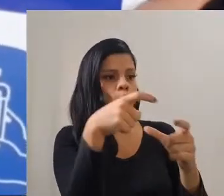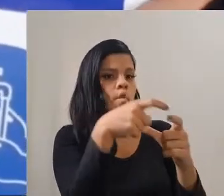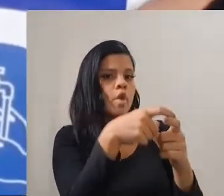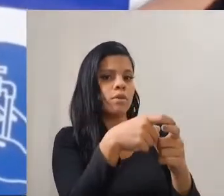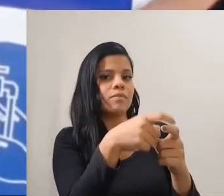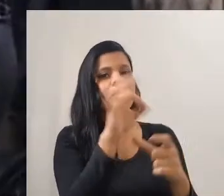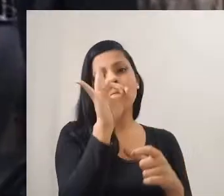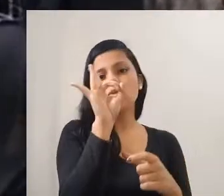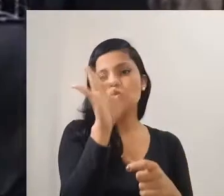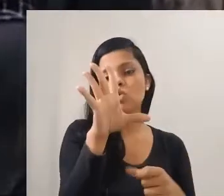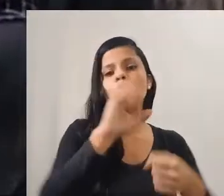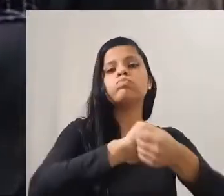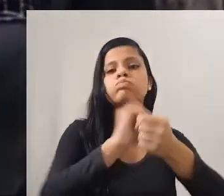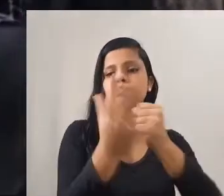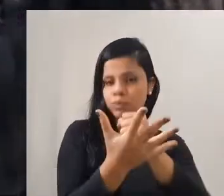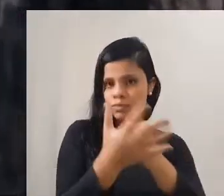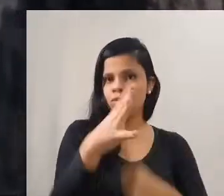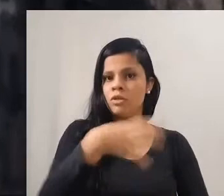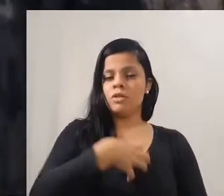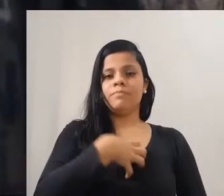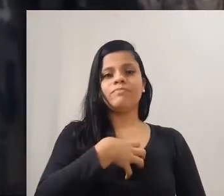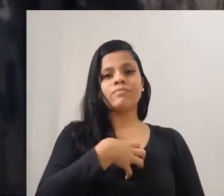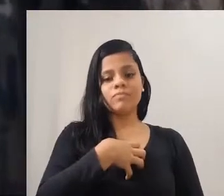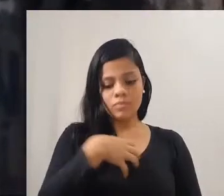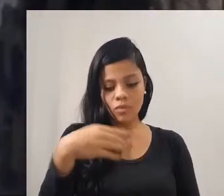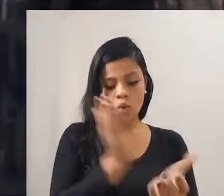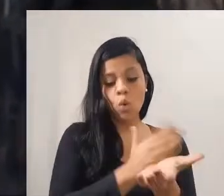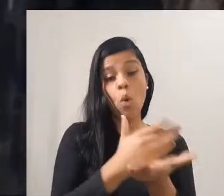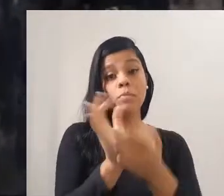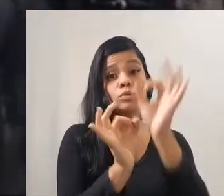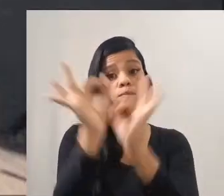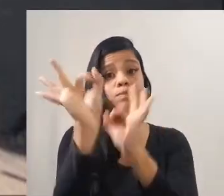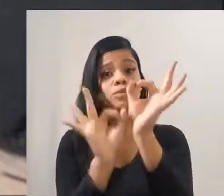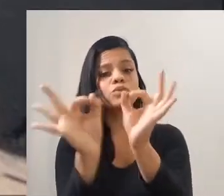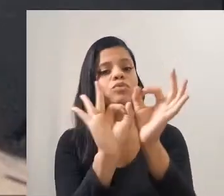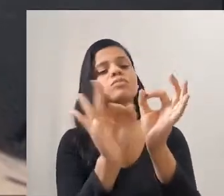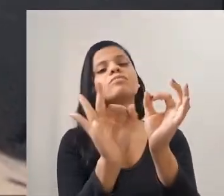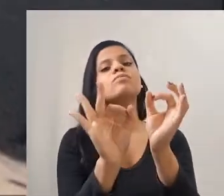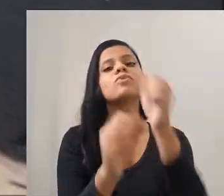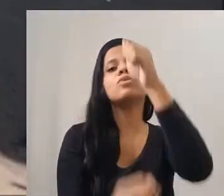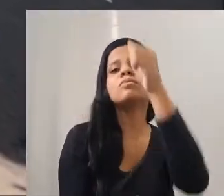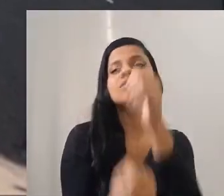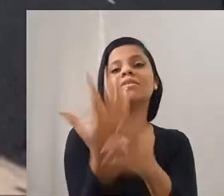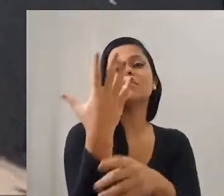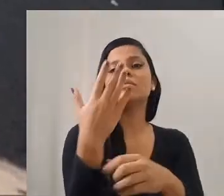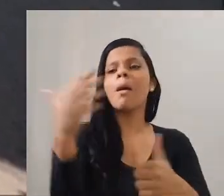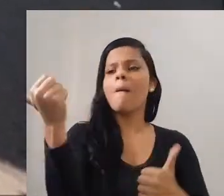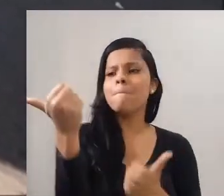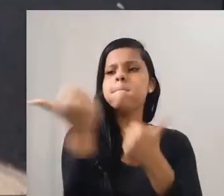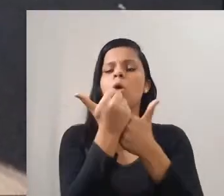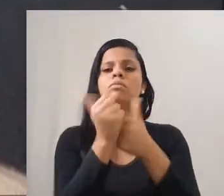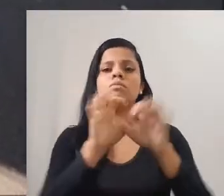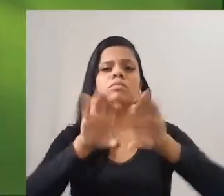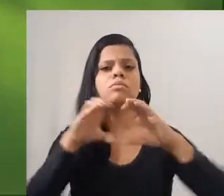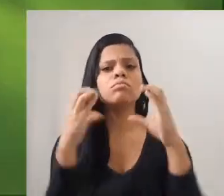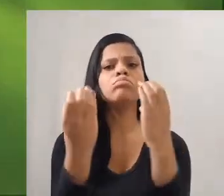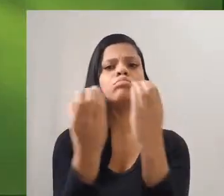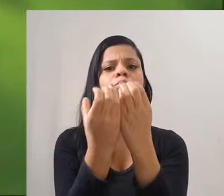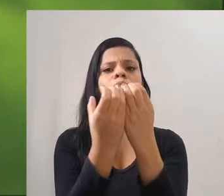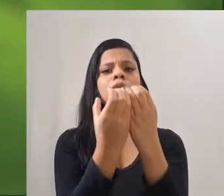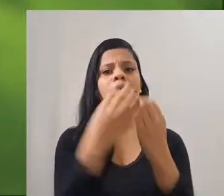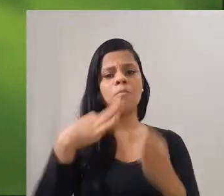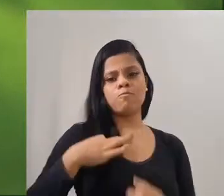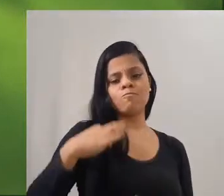Paulo surgiram também no início do projeto. Assim, nasceram projetos de apoio às comunidades com organização e trabalho ativo